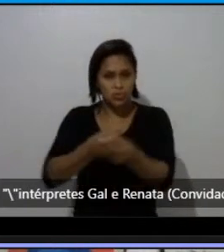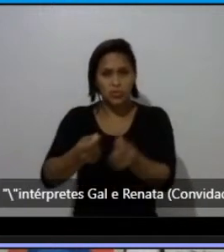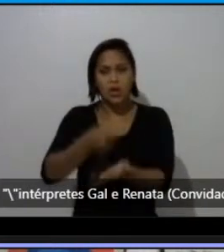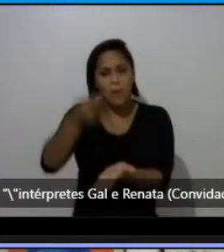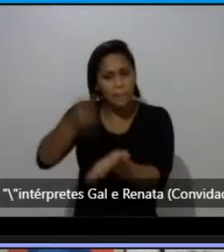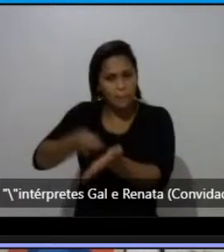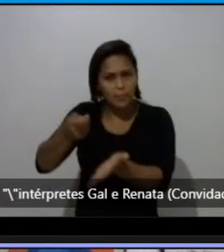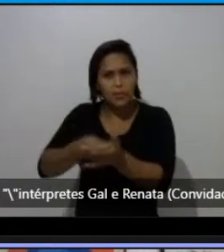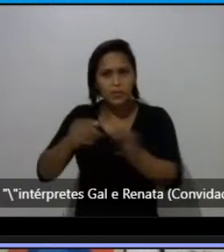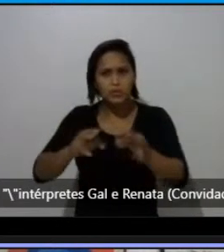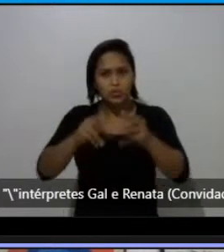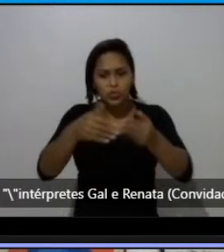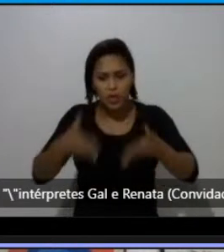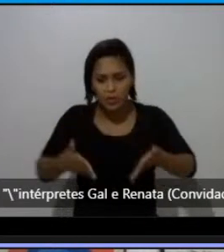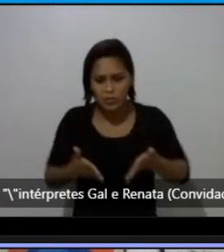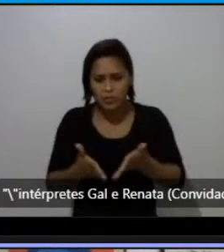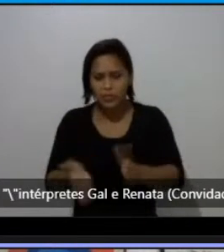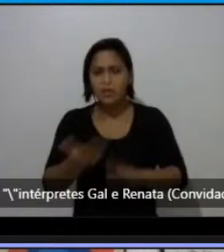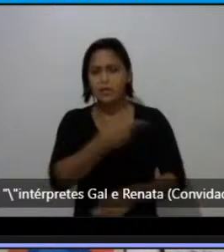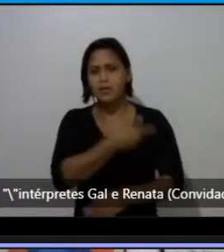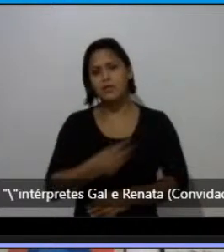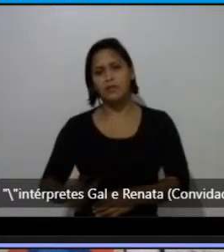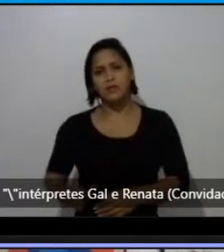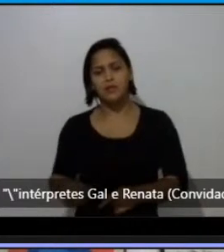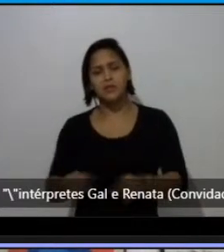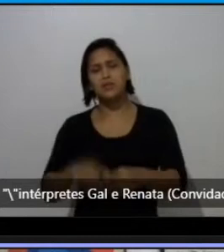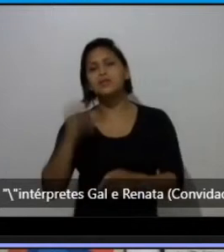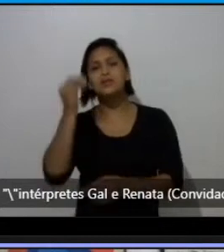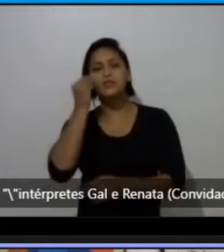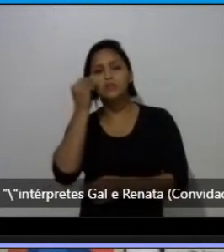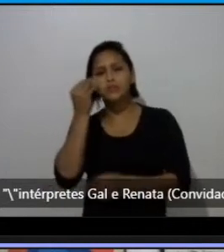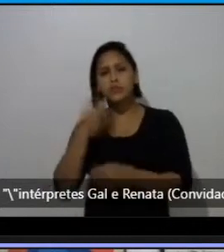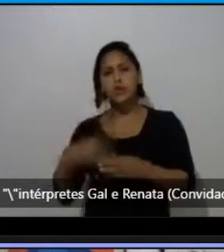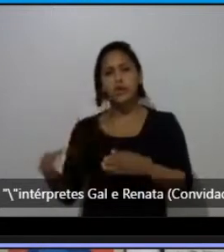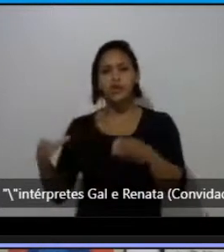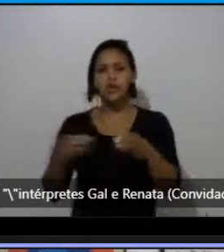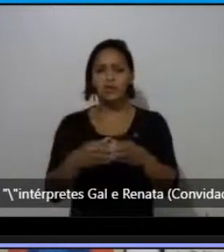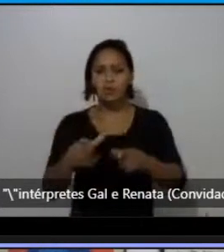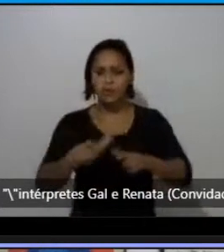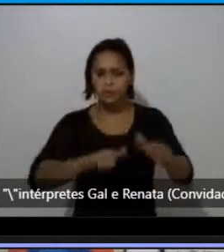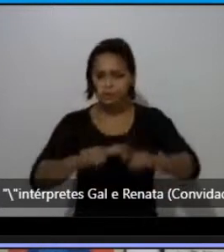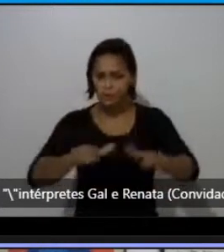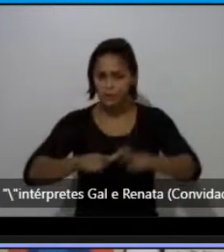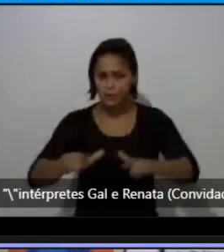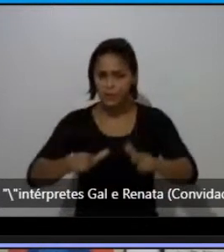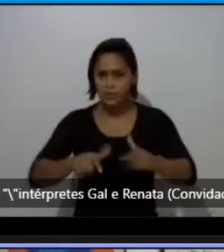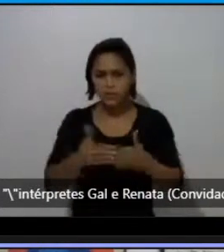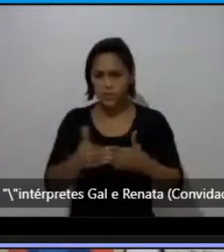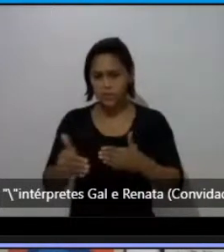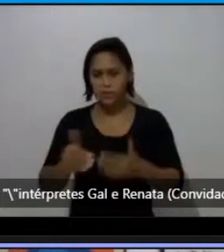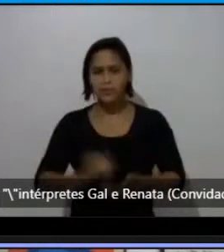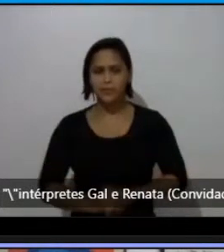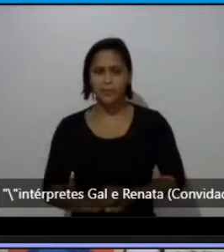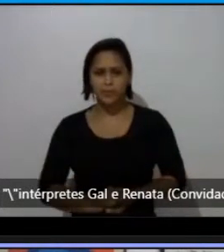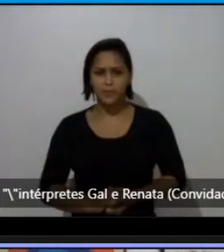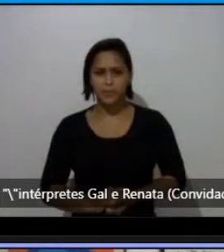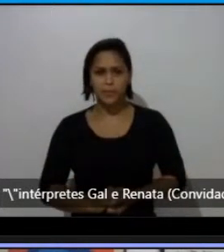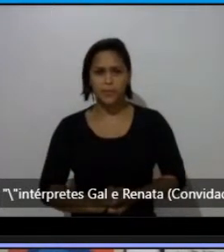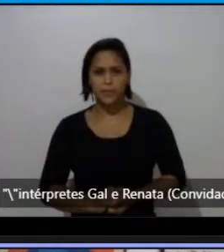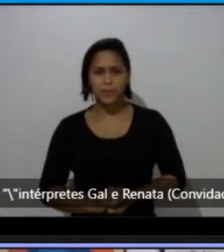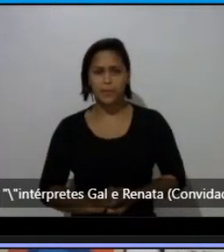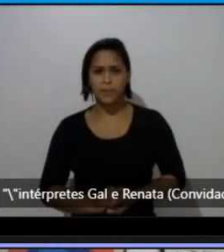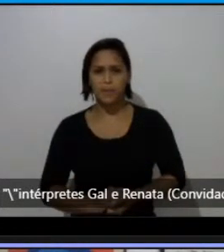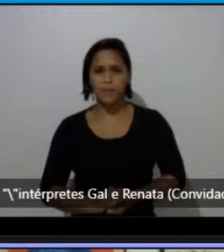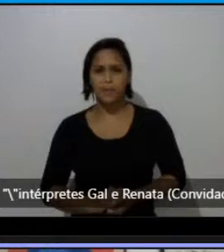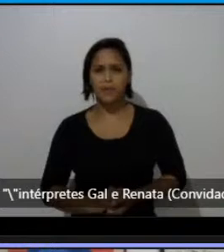das esferas públicas. E eles estão tentando ocupar esses espaços através das suas vozes, tá? Essa é o